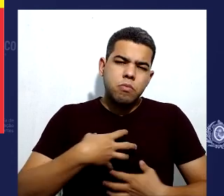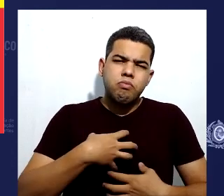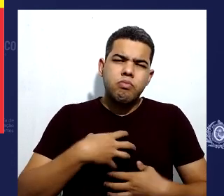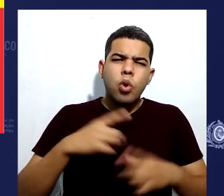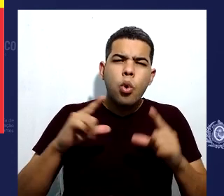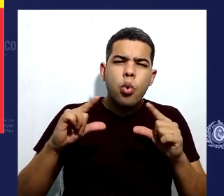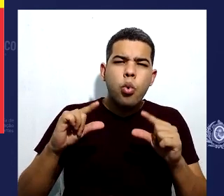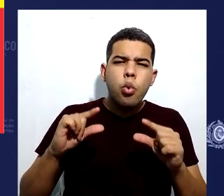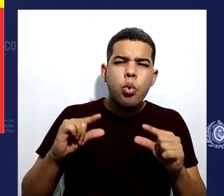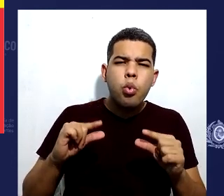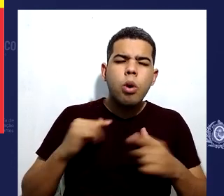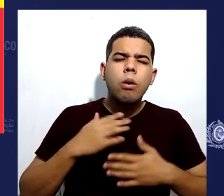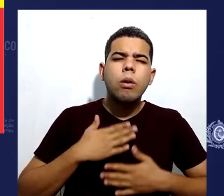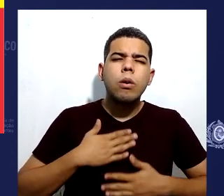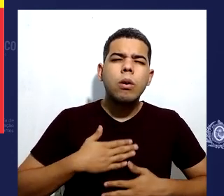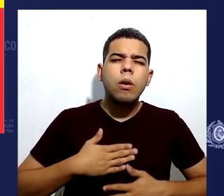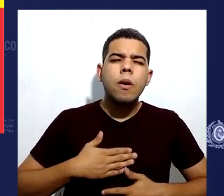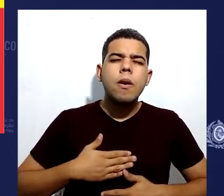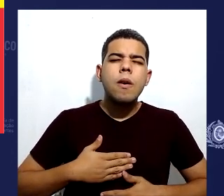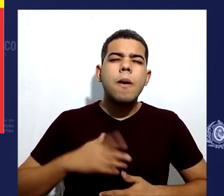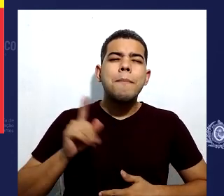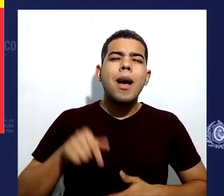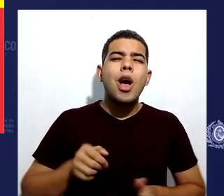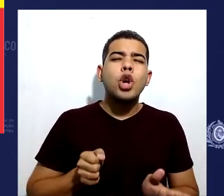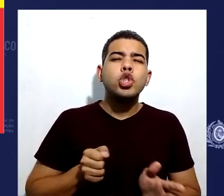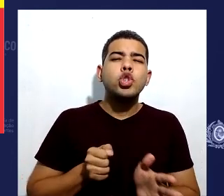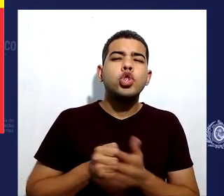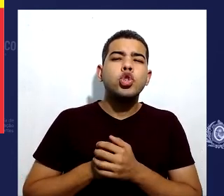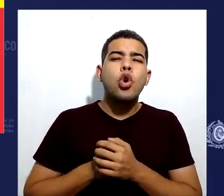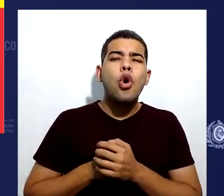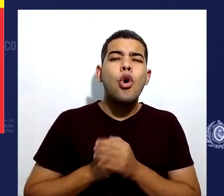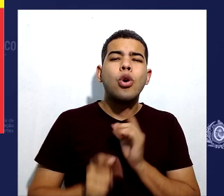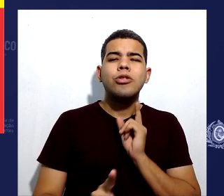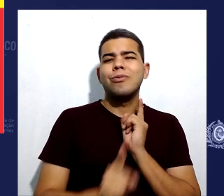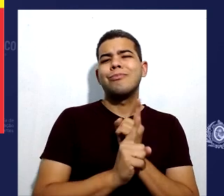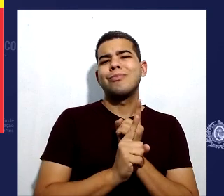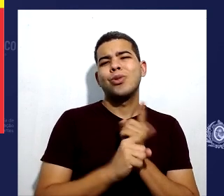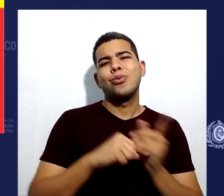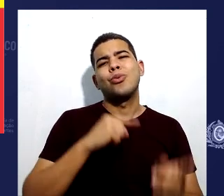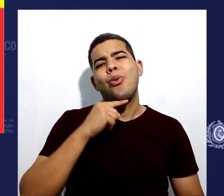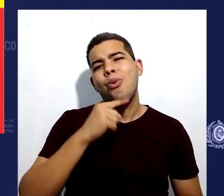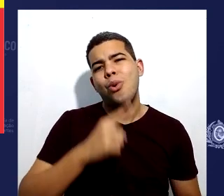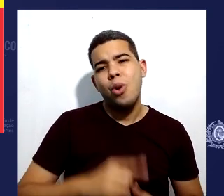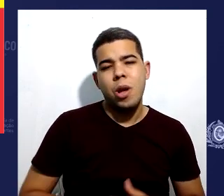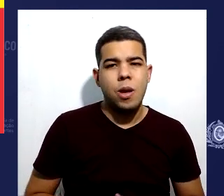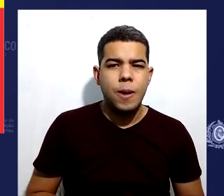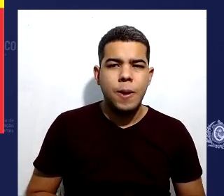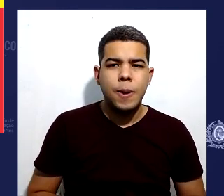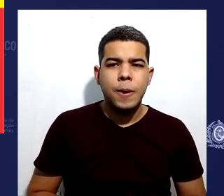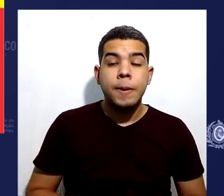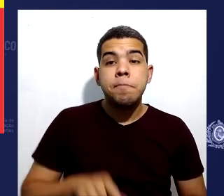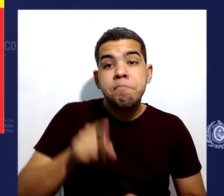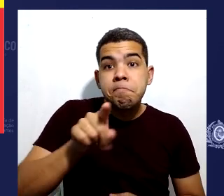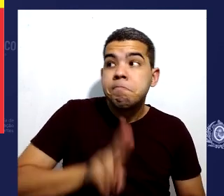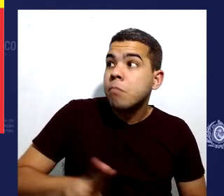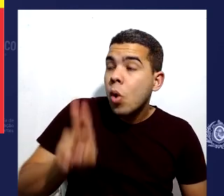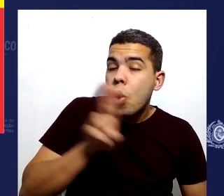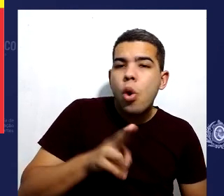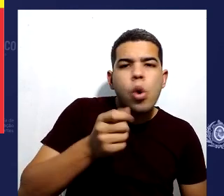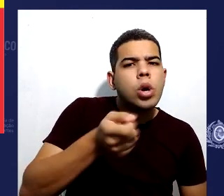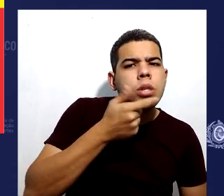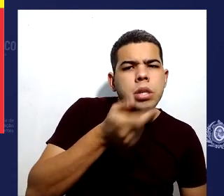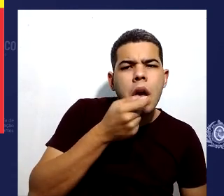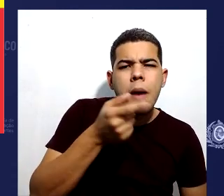da doença. Então, usar remédios para aliviar imediatamente a dor e o mal-estar, ele